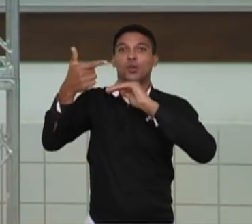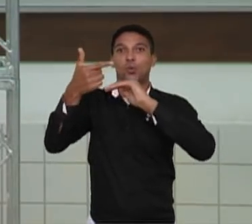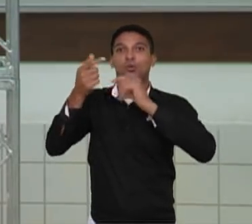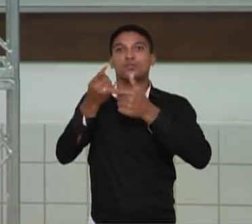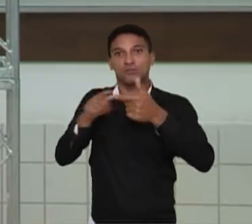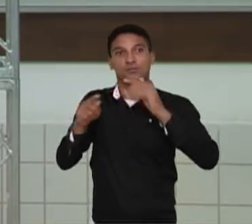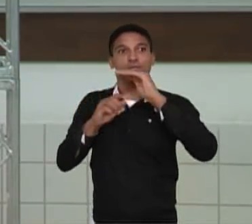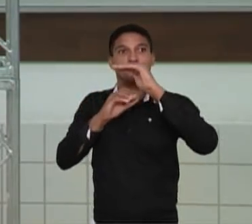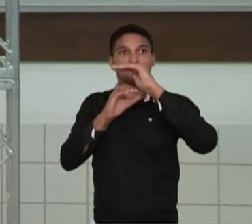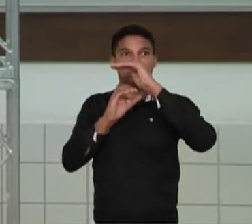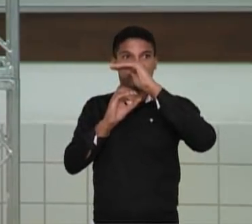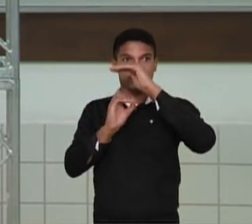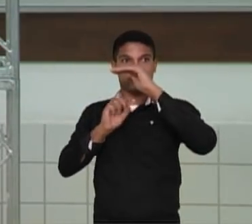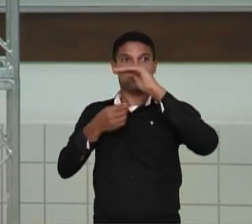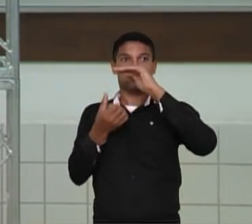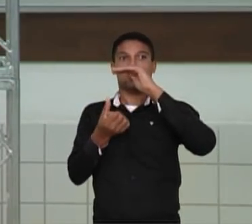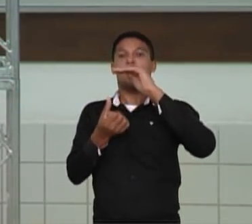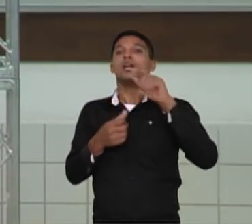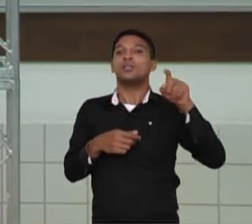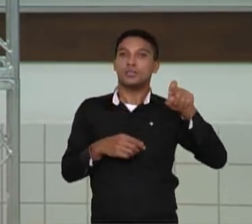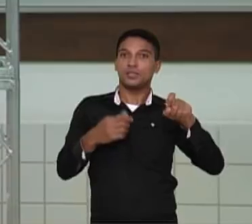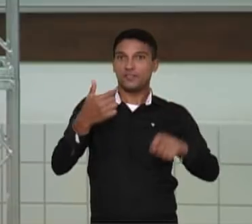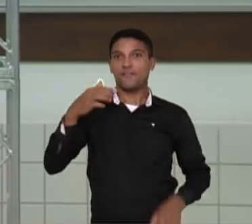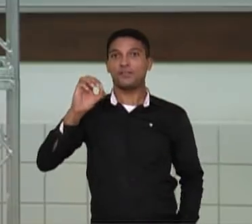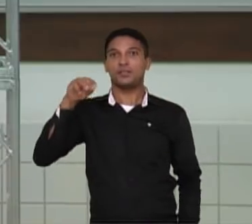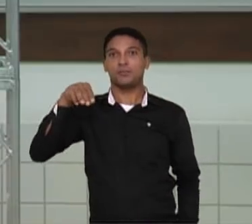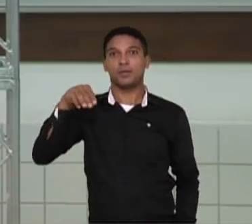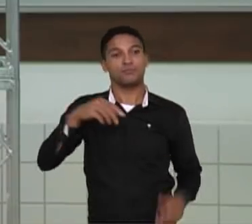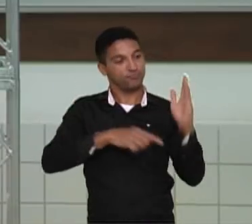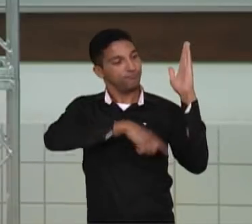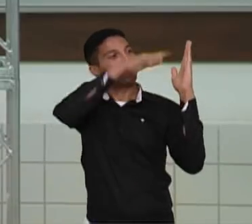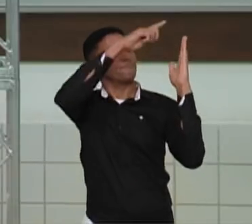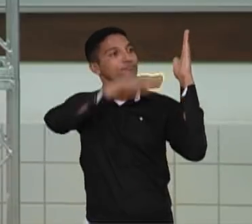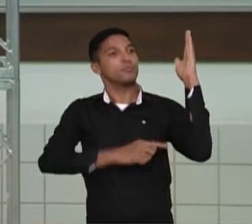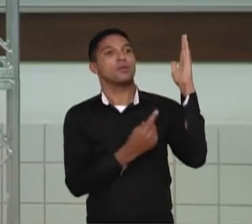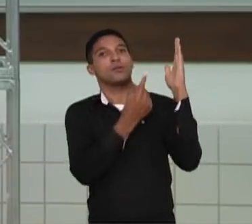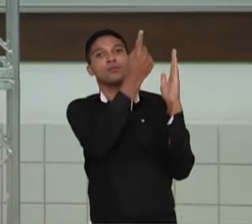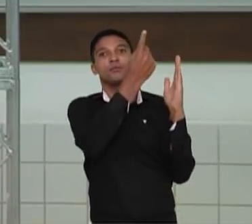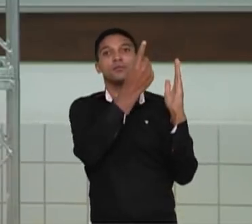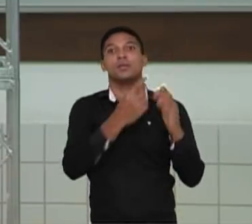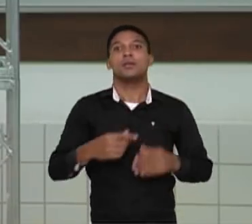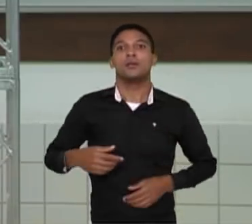agradeço muito a atenção de vocês, um grande abraço e até a próxima aula.